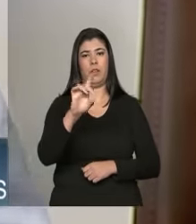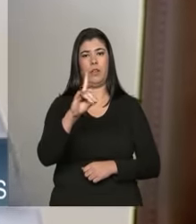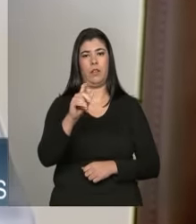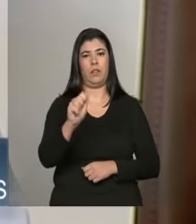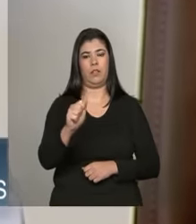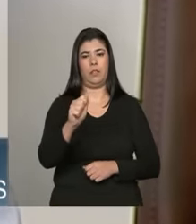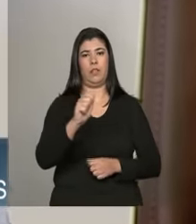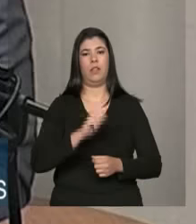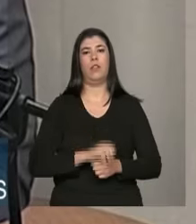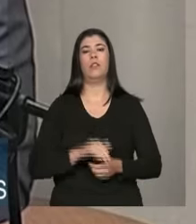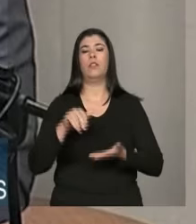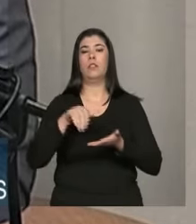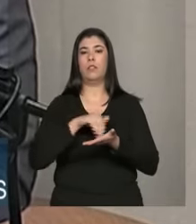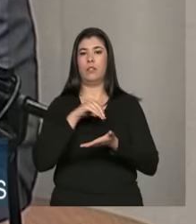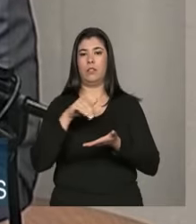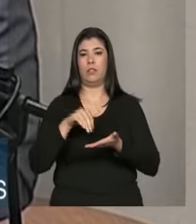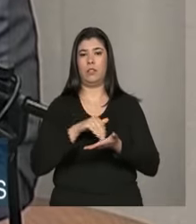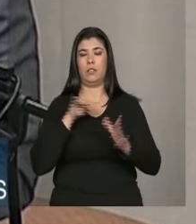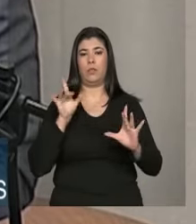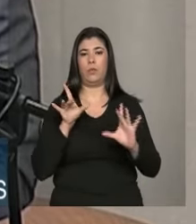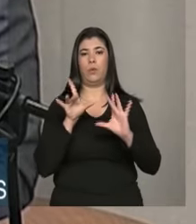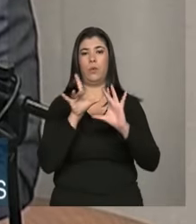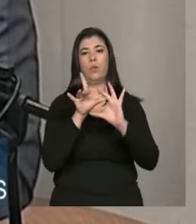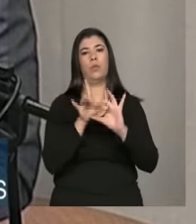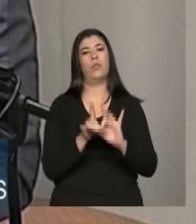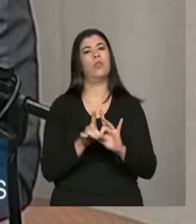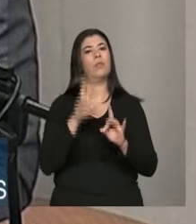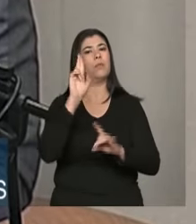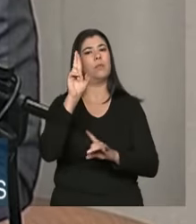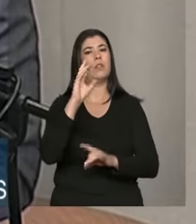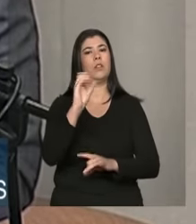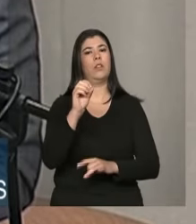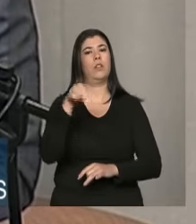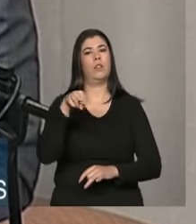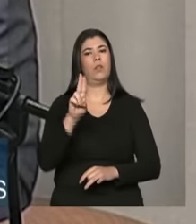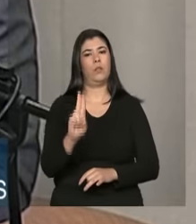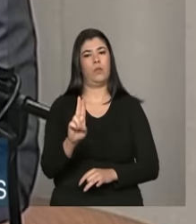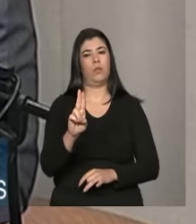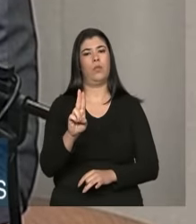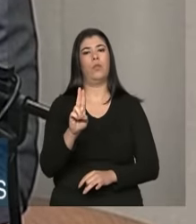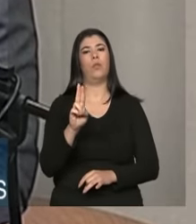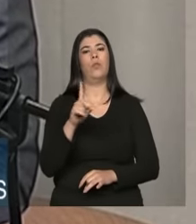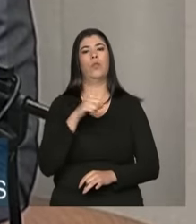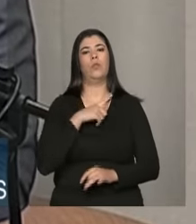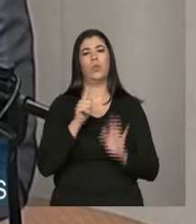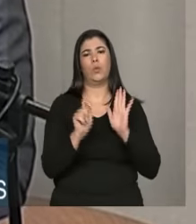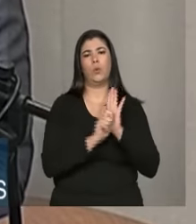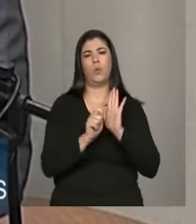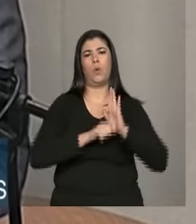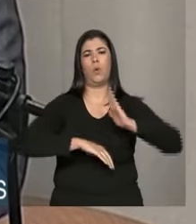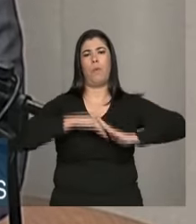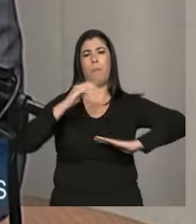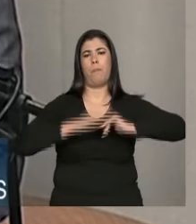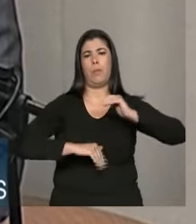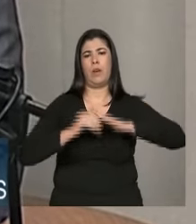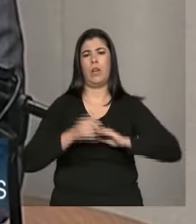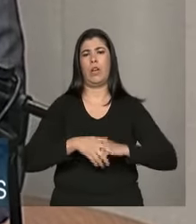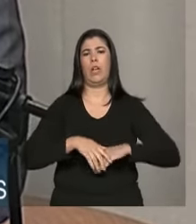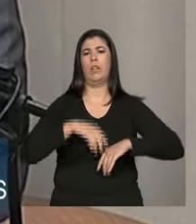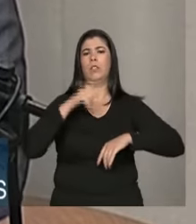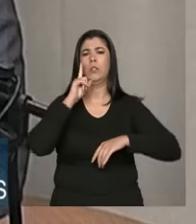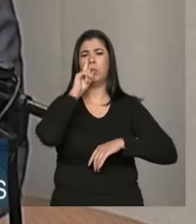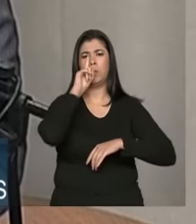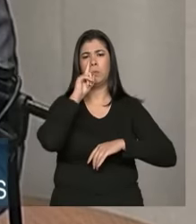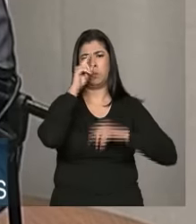Gonçalves secretário de ligação das Nações Unidas sobre drogas e crimes Rafael